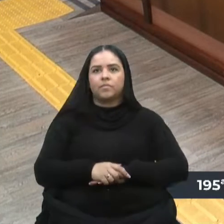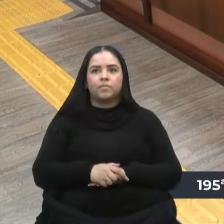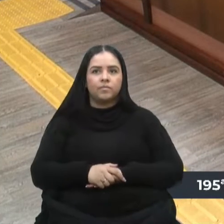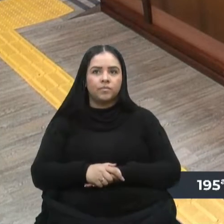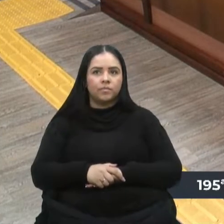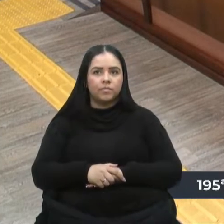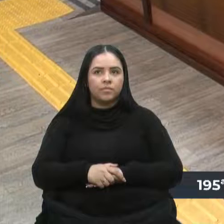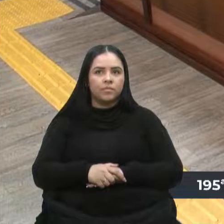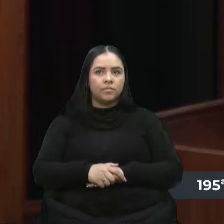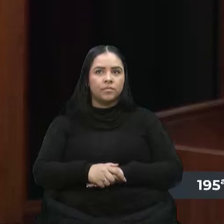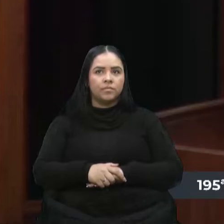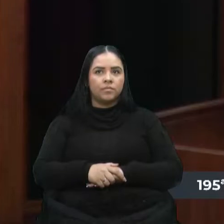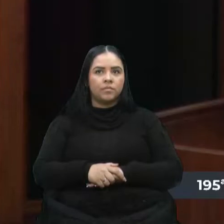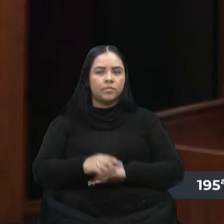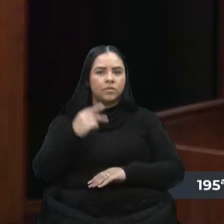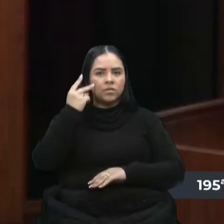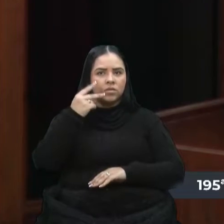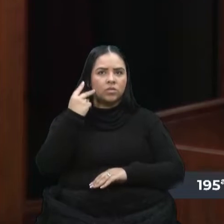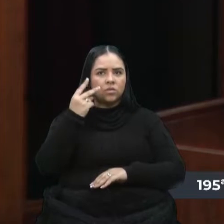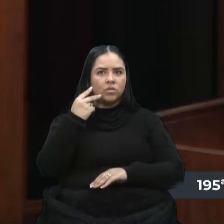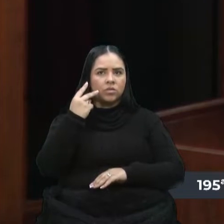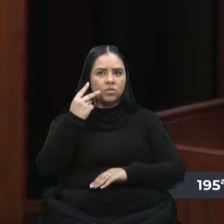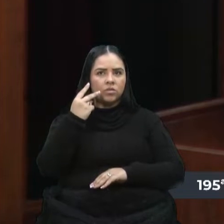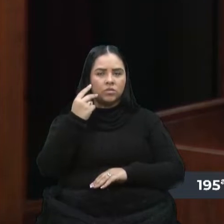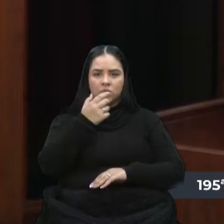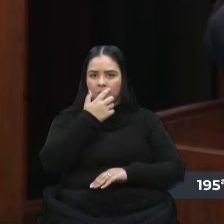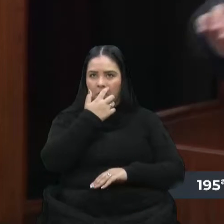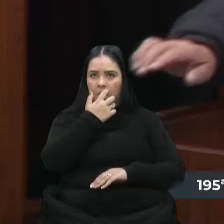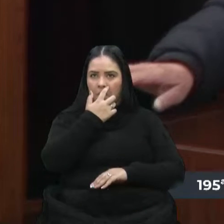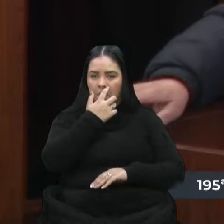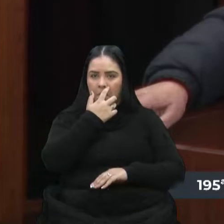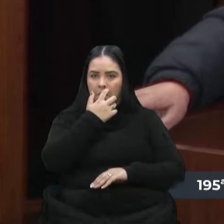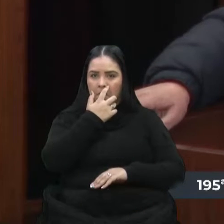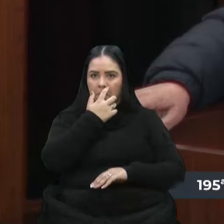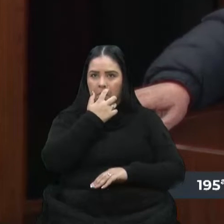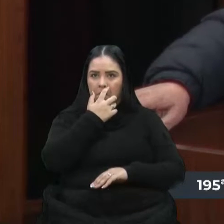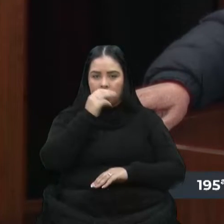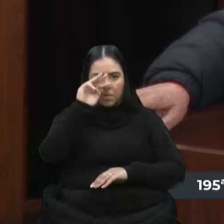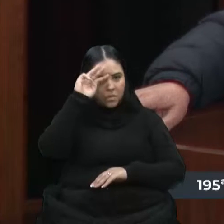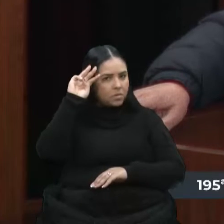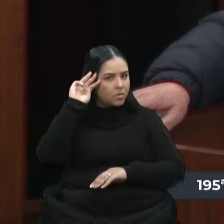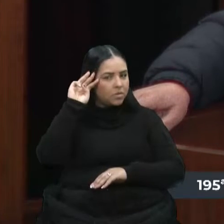Vereador Juliano, não sei se tem tempo ainda, mas senão posso pedir uma declaração, senhor.